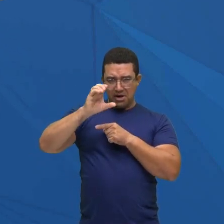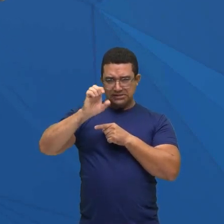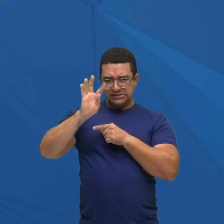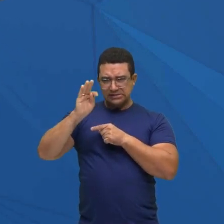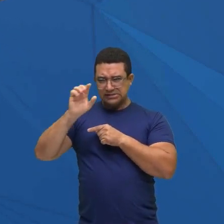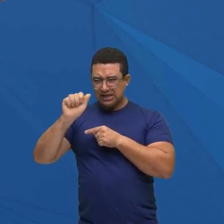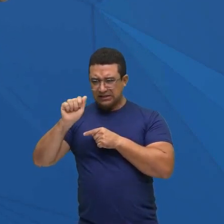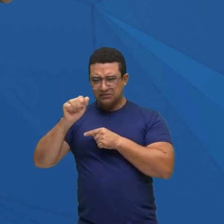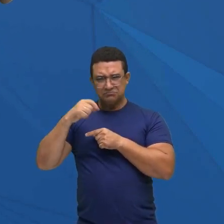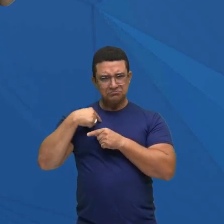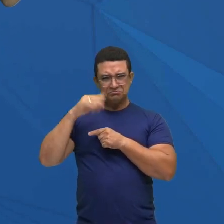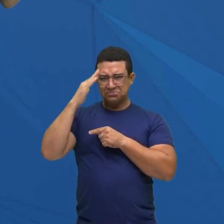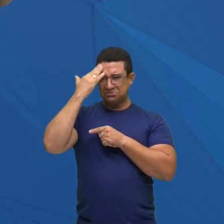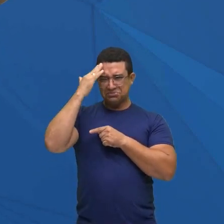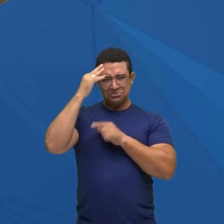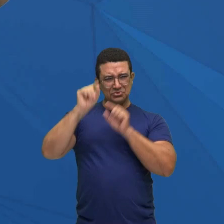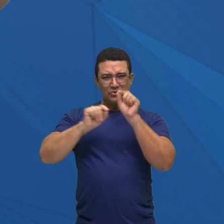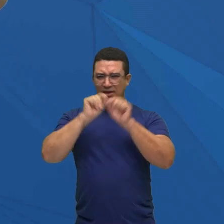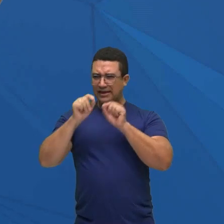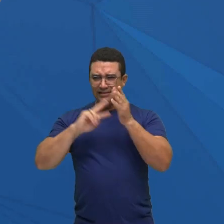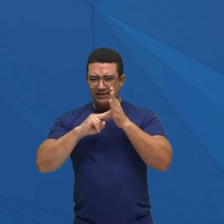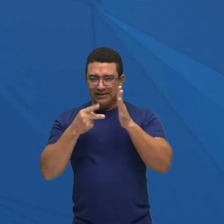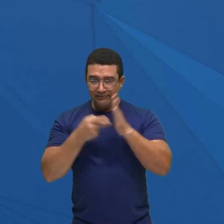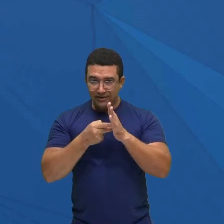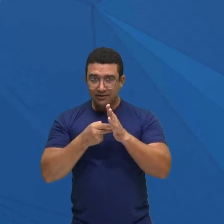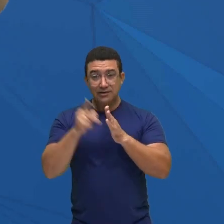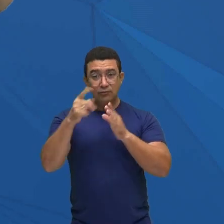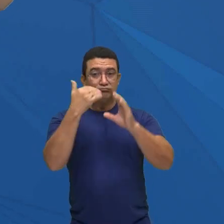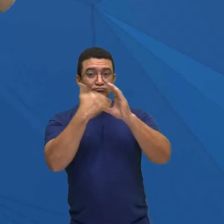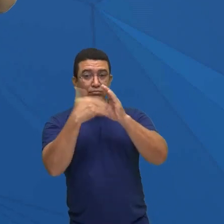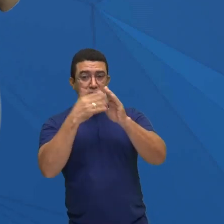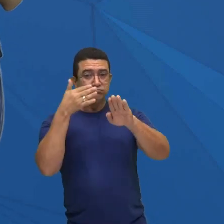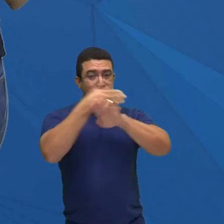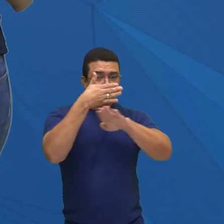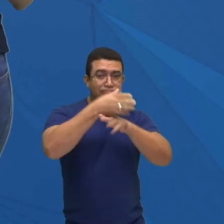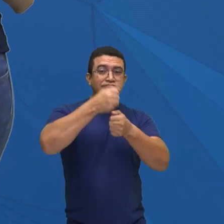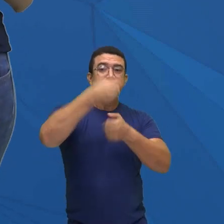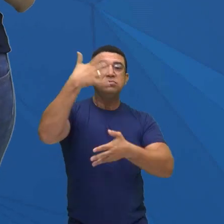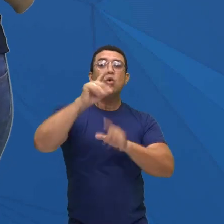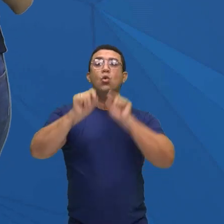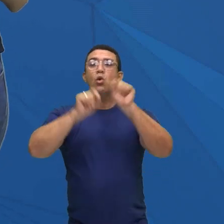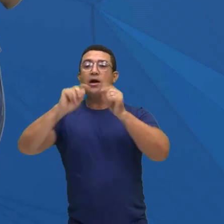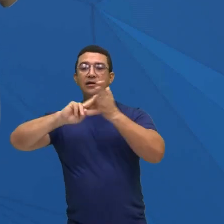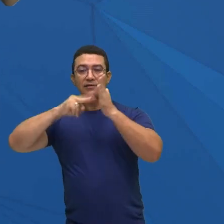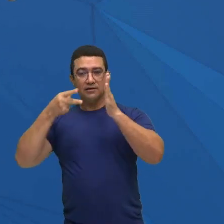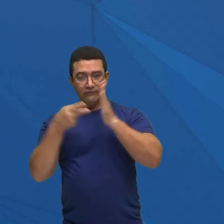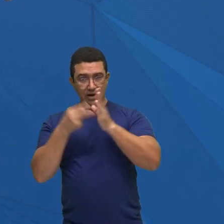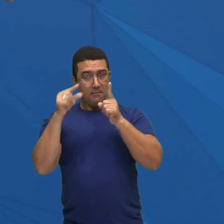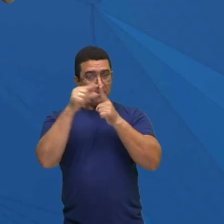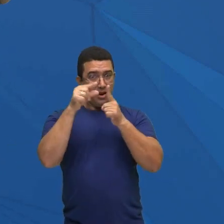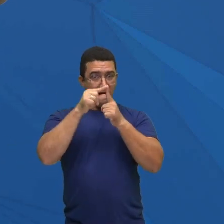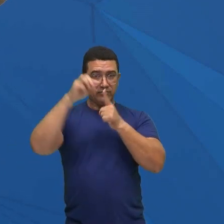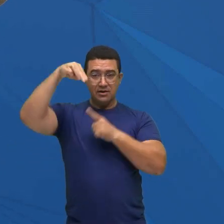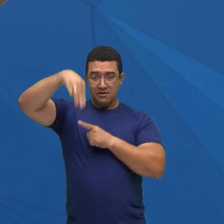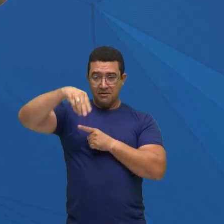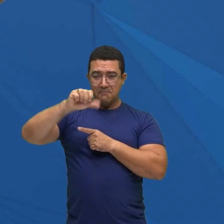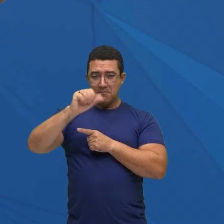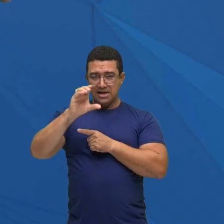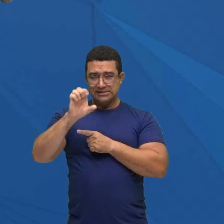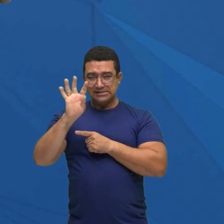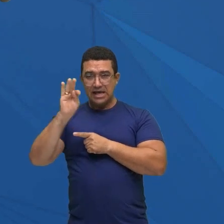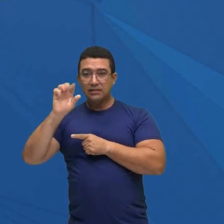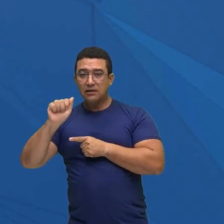que será que ele quis dizer? Então diz para mim aí nos comentários, o que significa a palavra